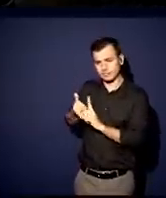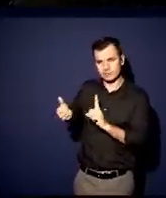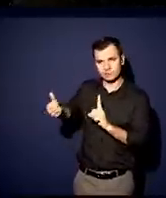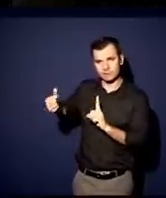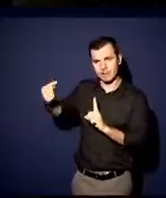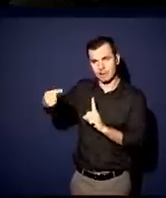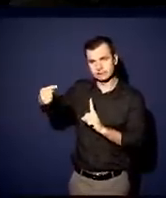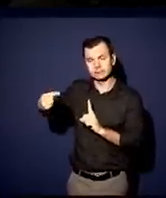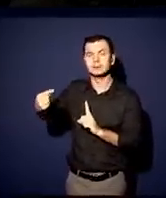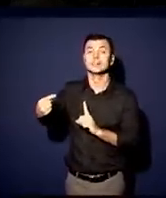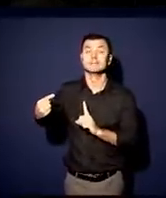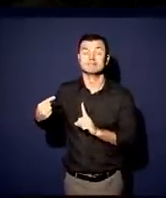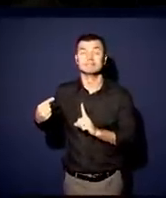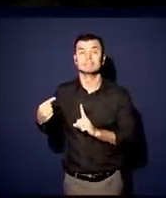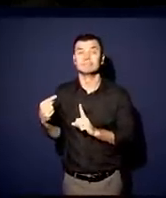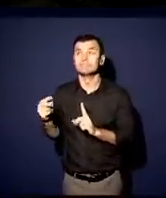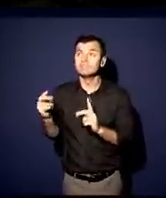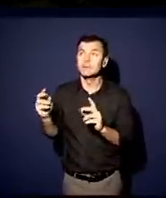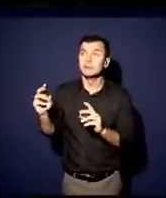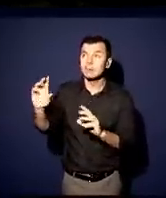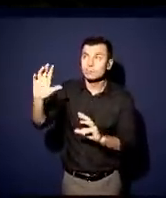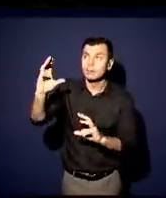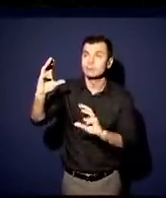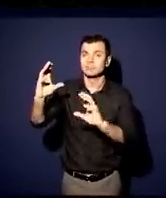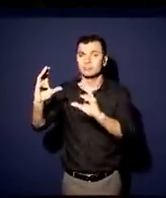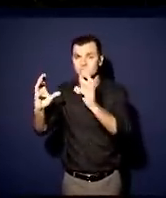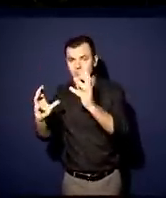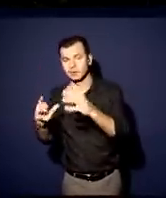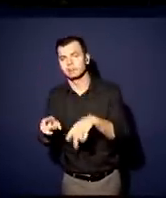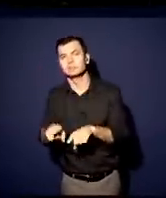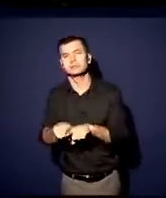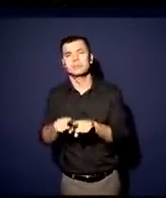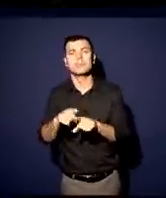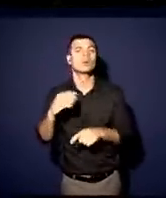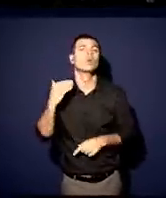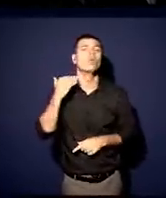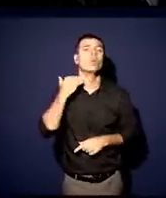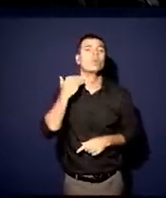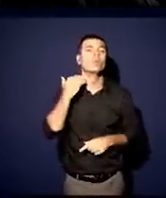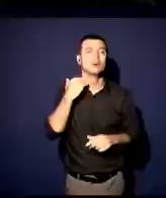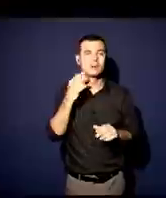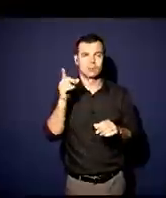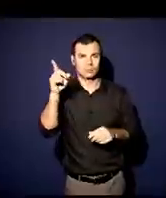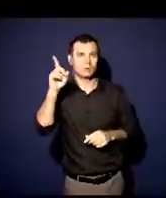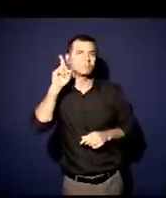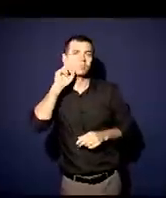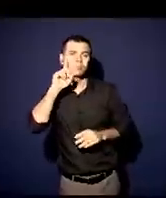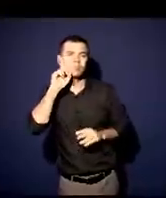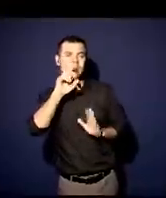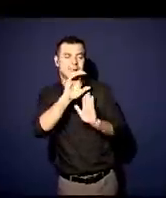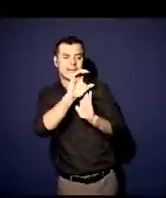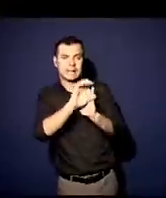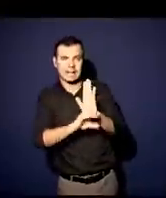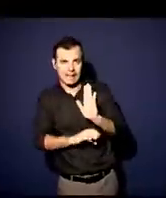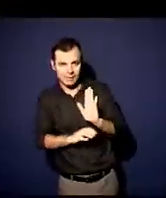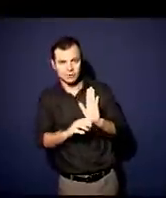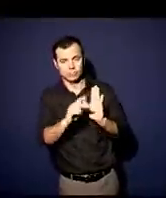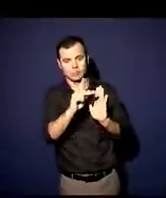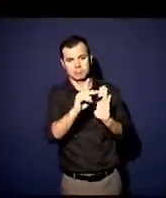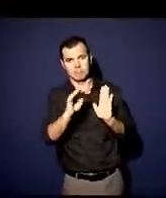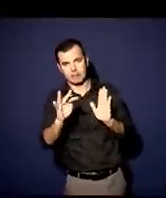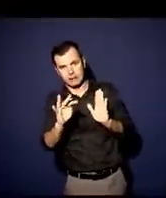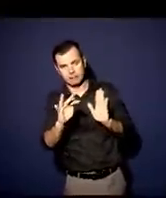que quando se junta tudo isso, e também os bancos apertando as suas condições de crédito nos Estados Unidos, tanto para pessoa física como para